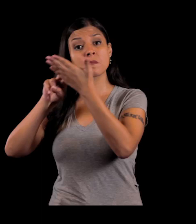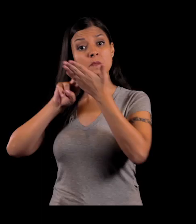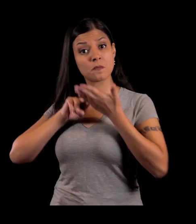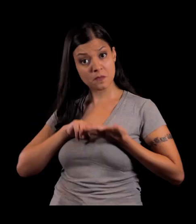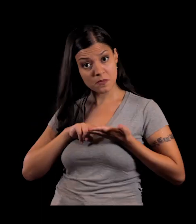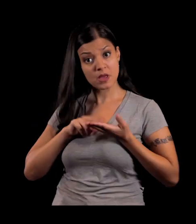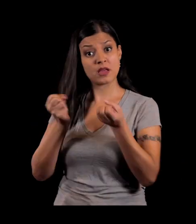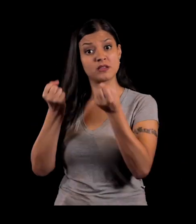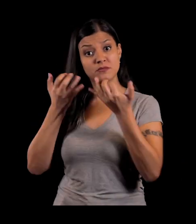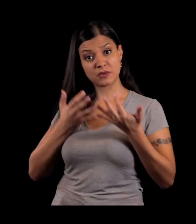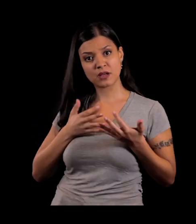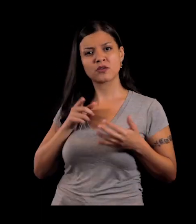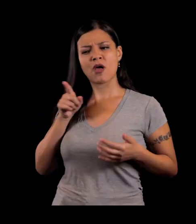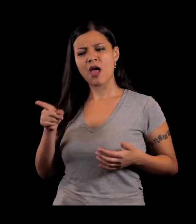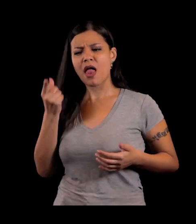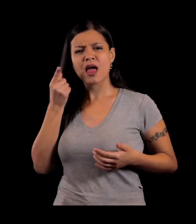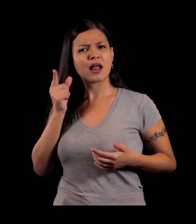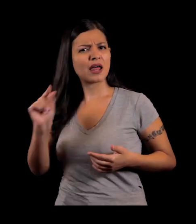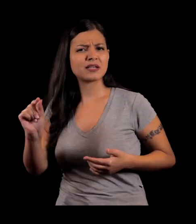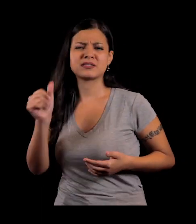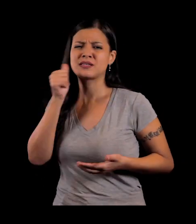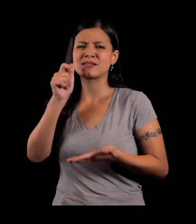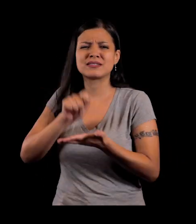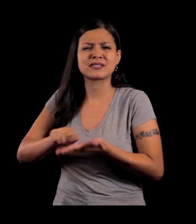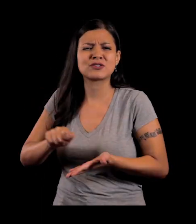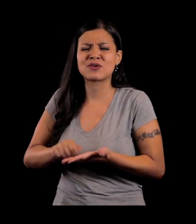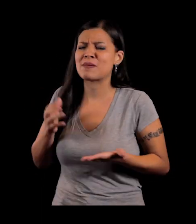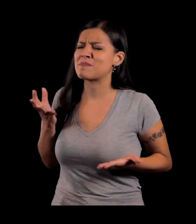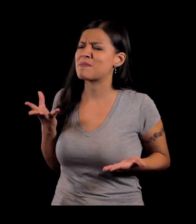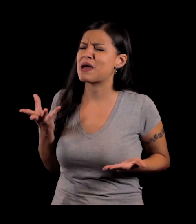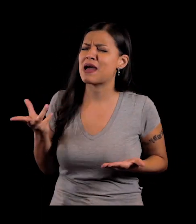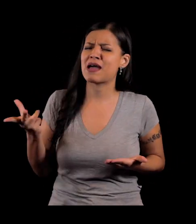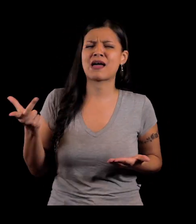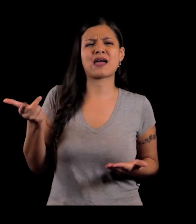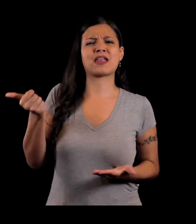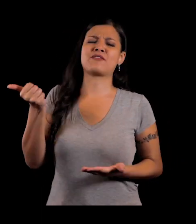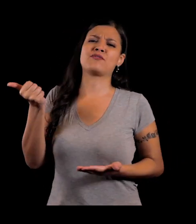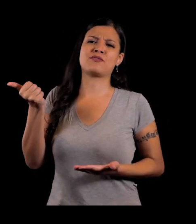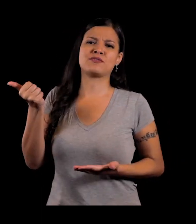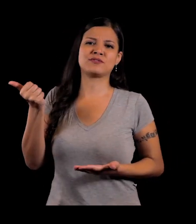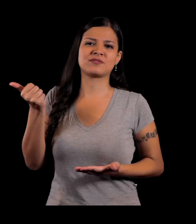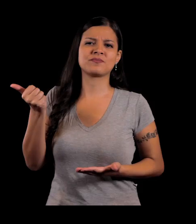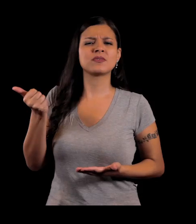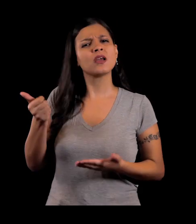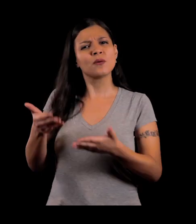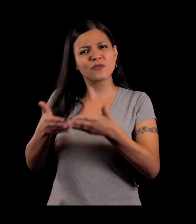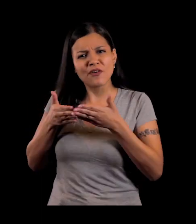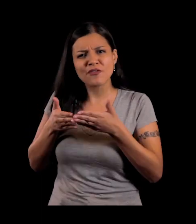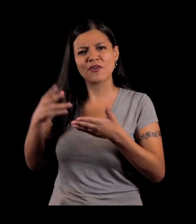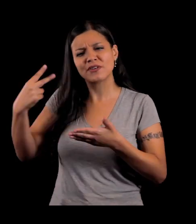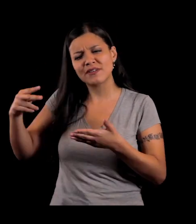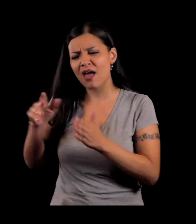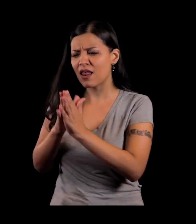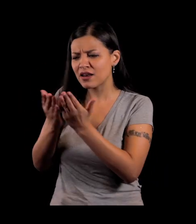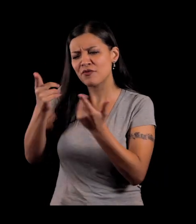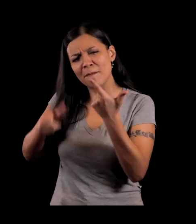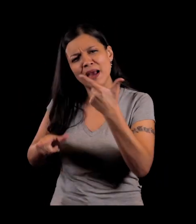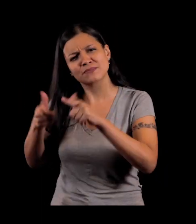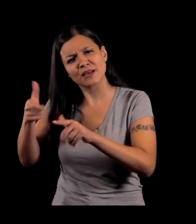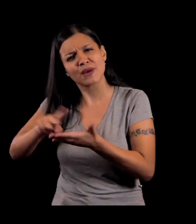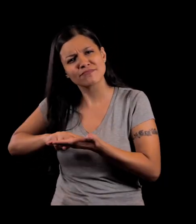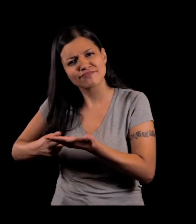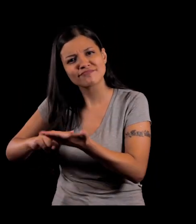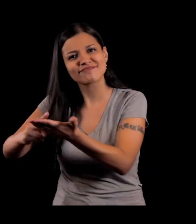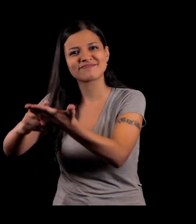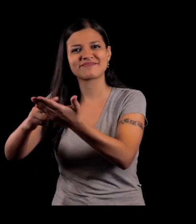há uma escritora maravilhosa e há de traduzir mais obras dela. Para mim,